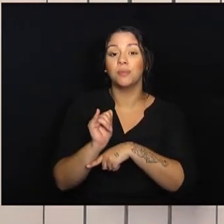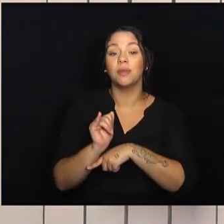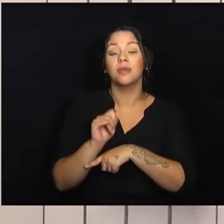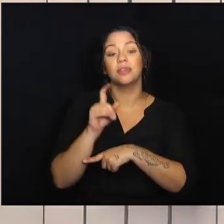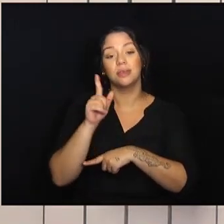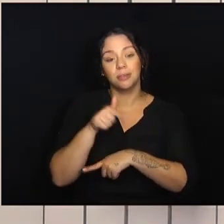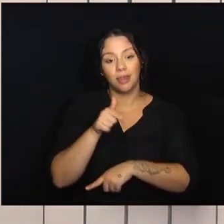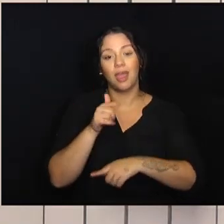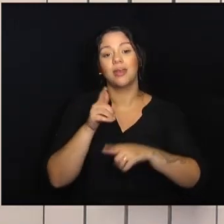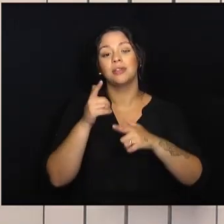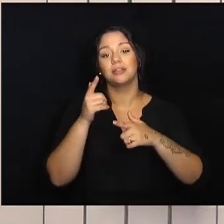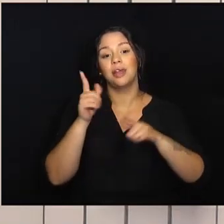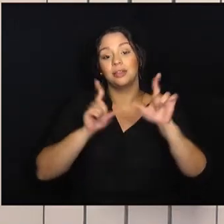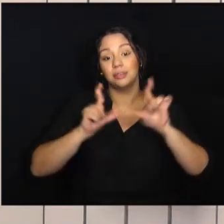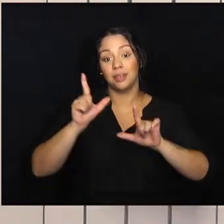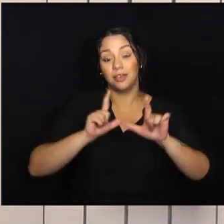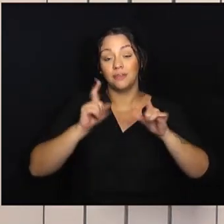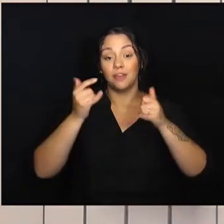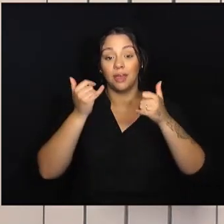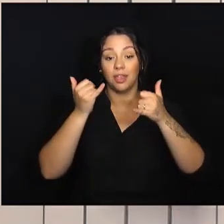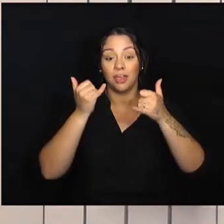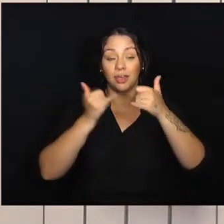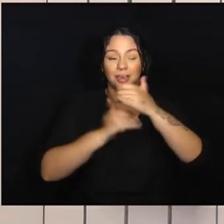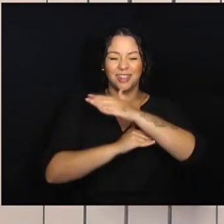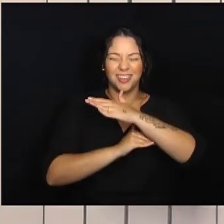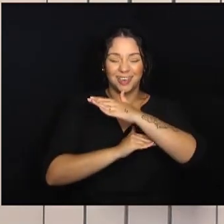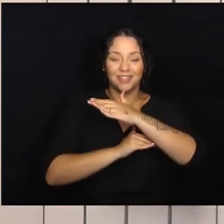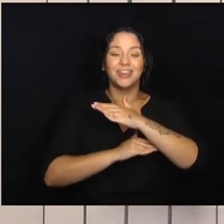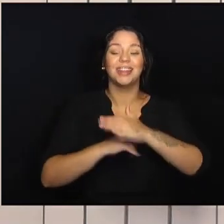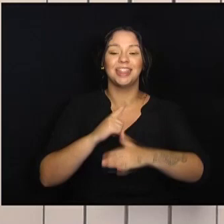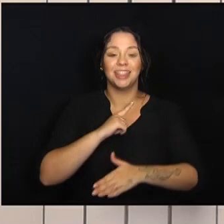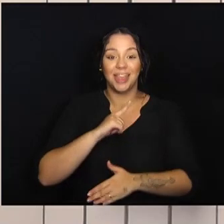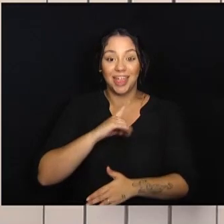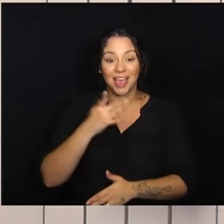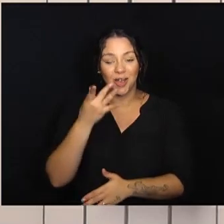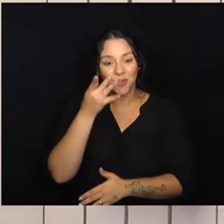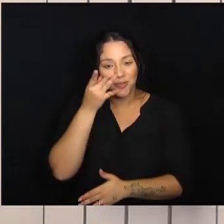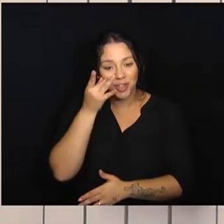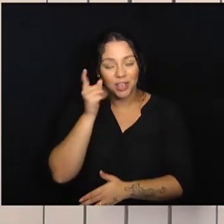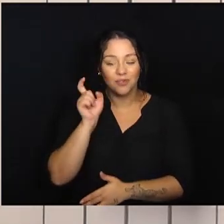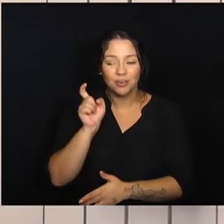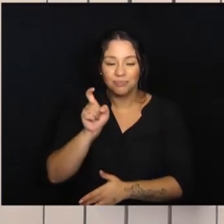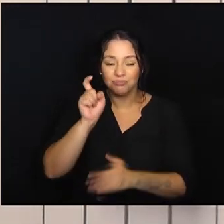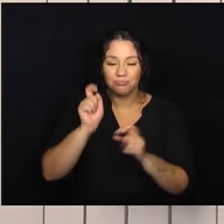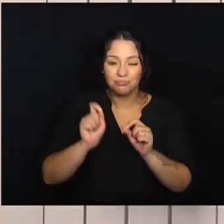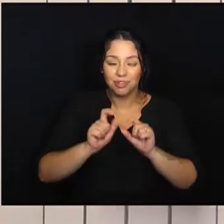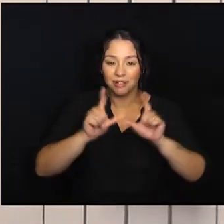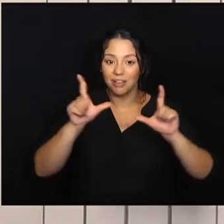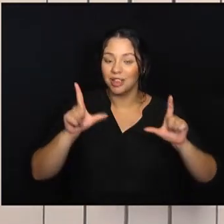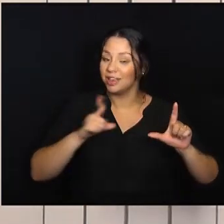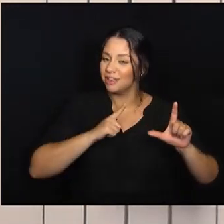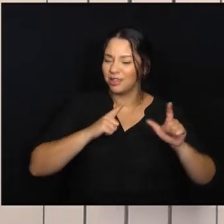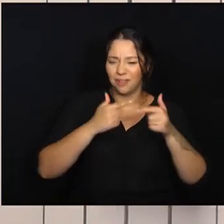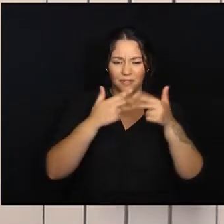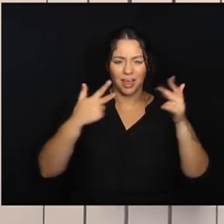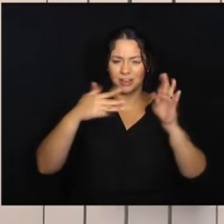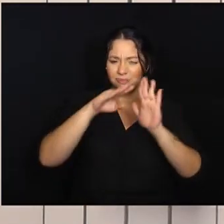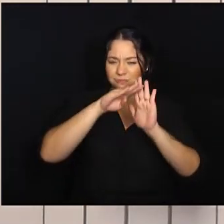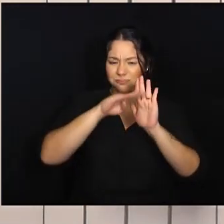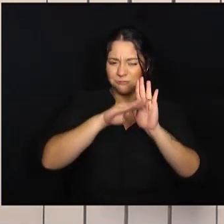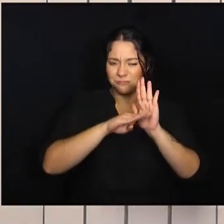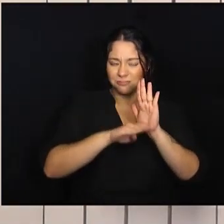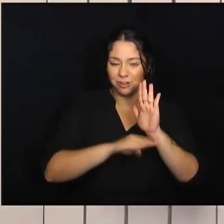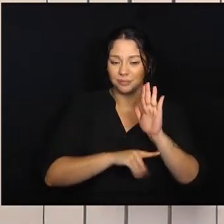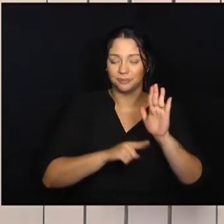youtube.com/TV Câmara Campinas. Tem uma aba lá ao vivo, você aperta ali e aí confere a reunião ordinária e toda a nossa